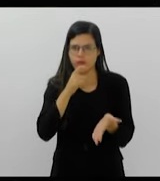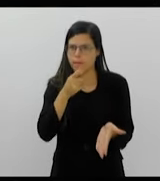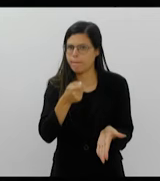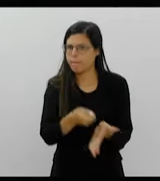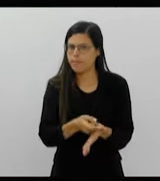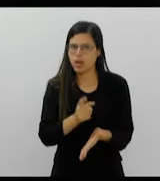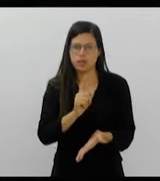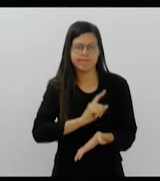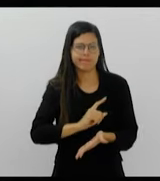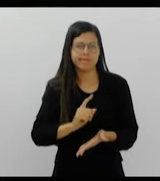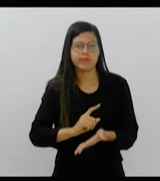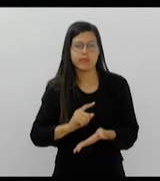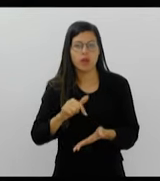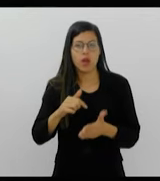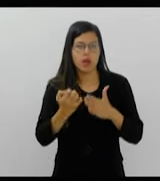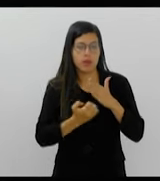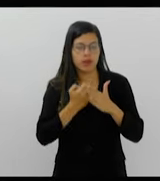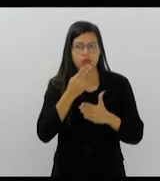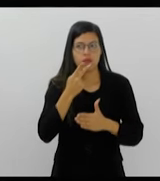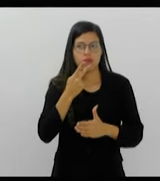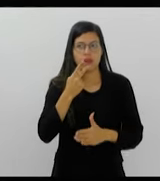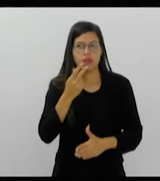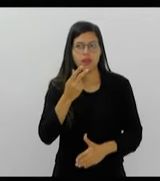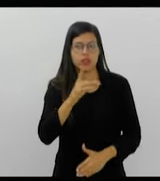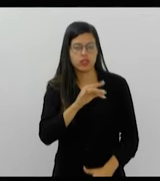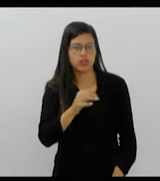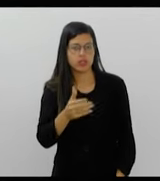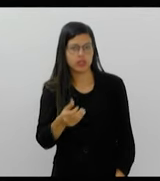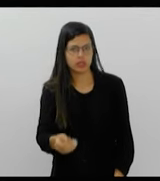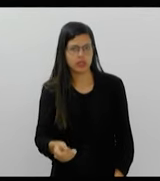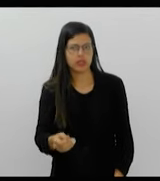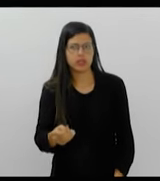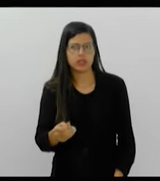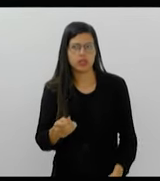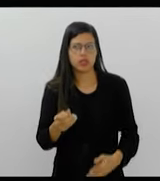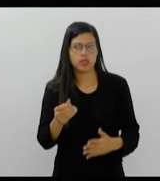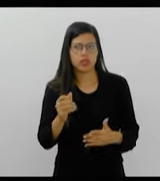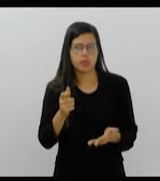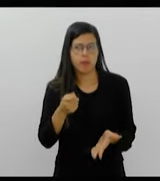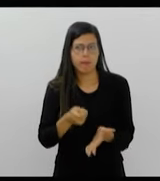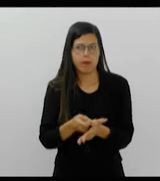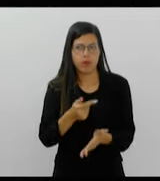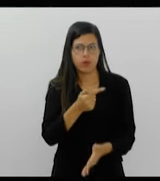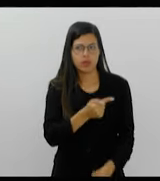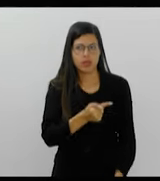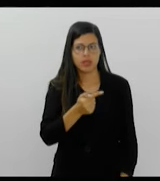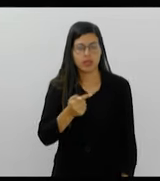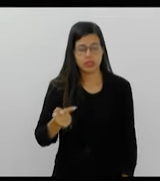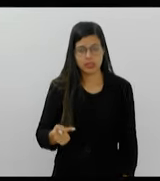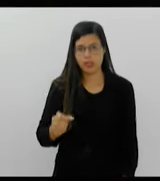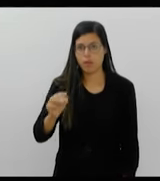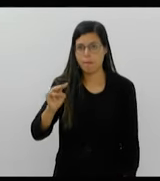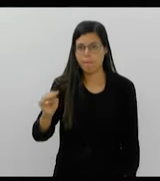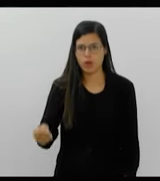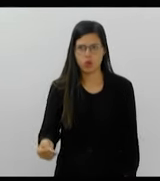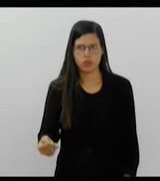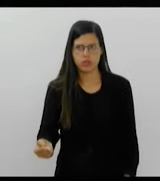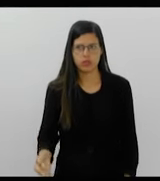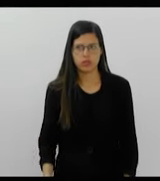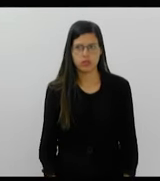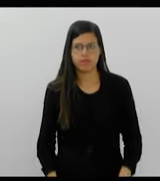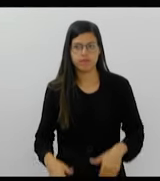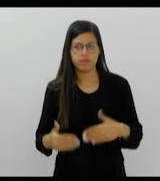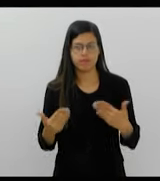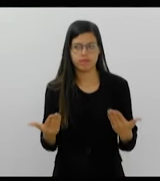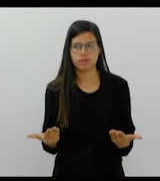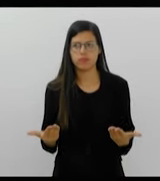que, em 2016, adiantou a pedido do governo uma parcela no valor de R$ 77 milhões. Então,